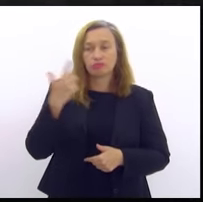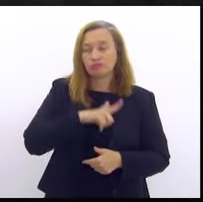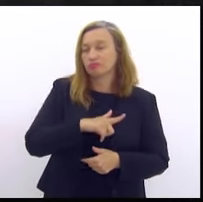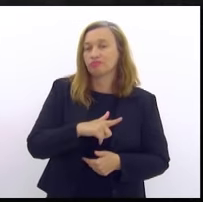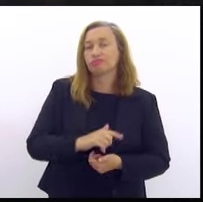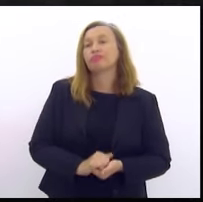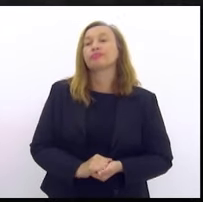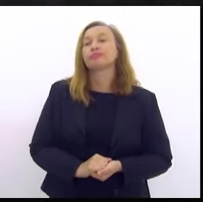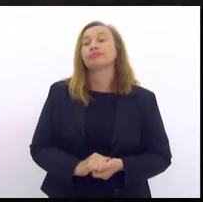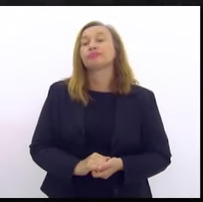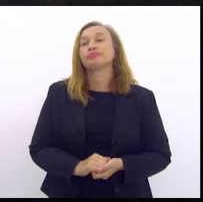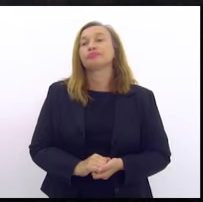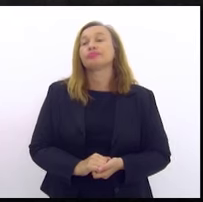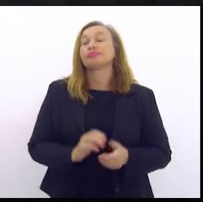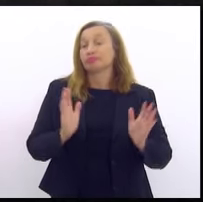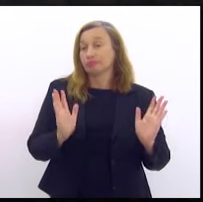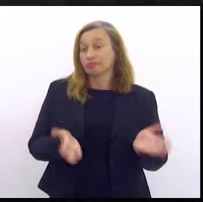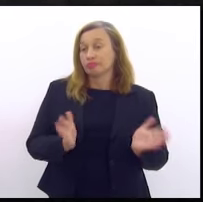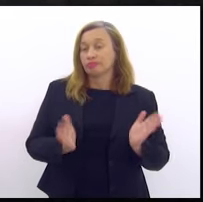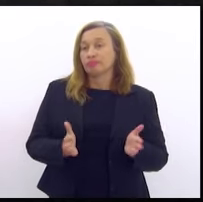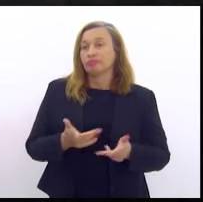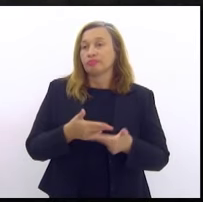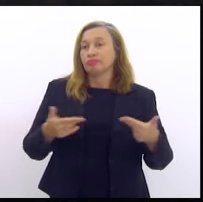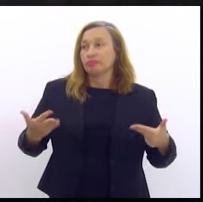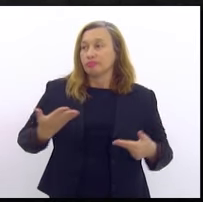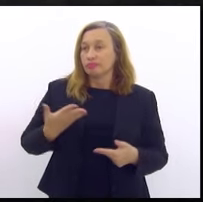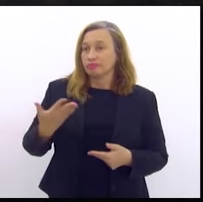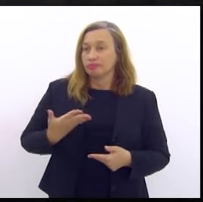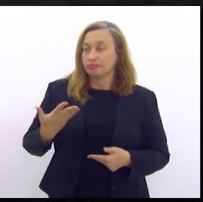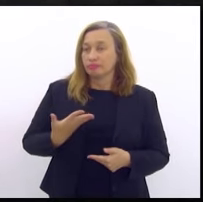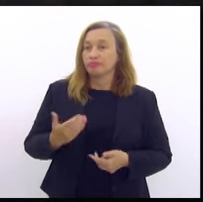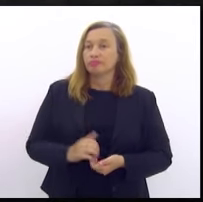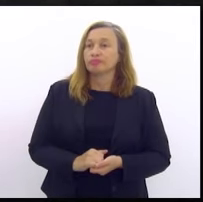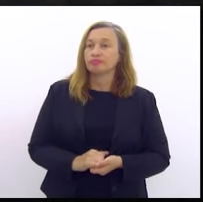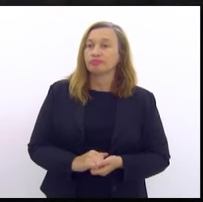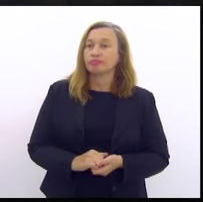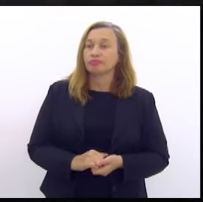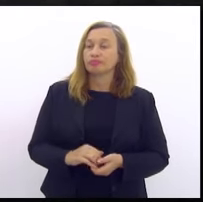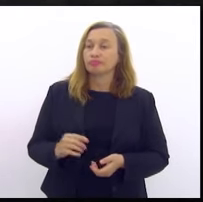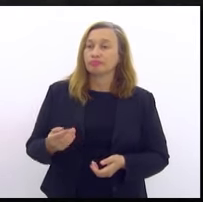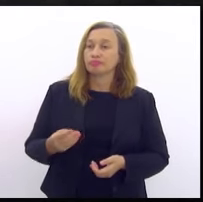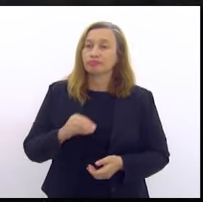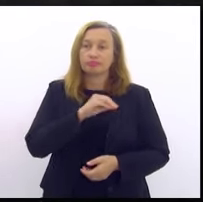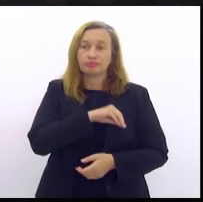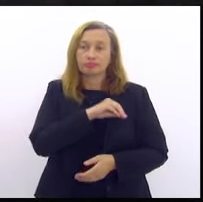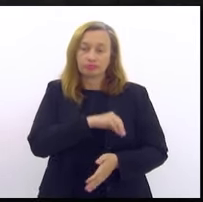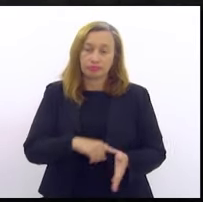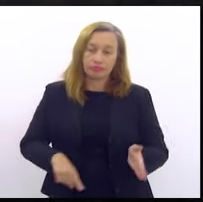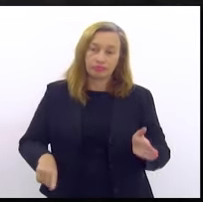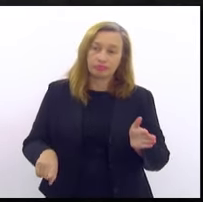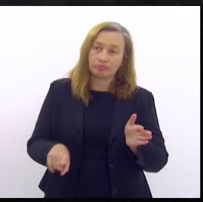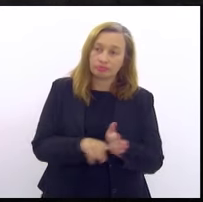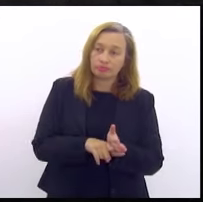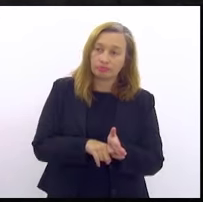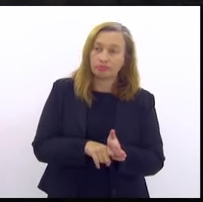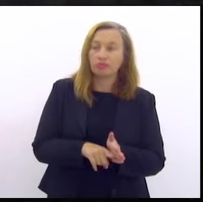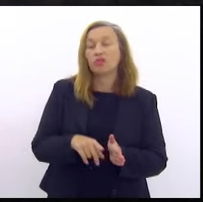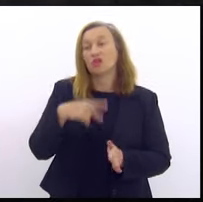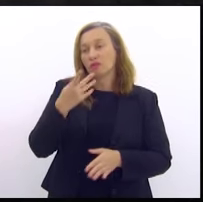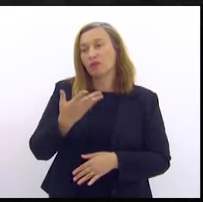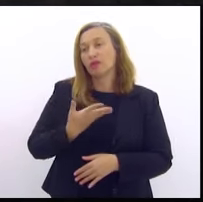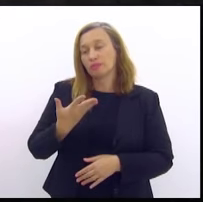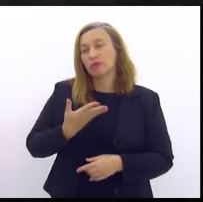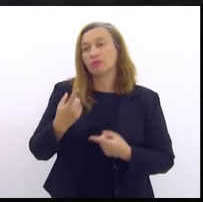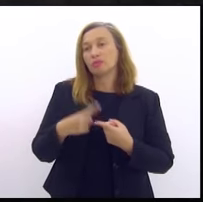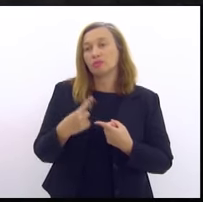deveríamos. Inclusive, hoje, muitos dos meus colegas ganham abaixo, falo meus colegas porque eu fui, alguns ainda estão lá, encontrei com alguns